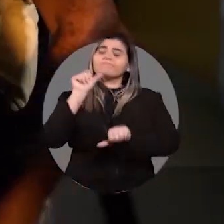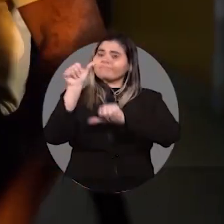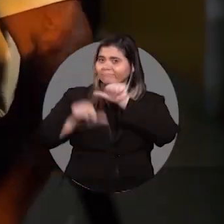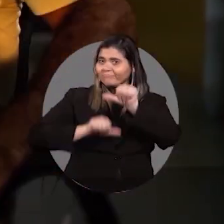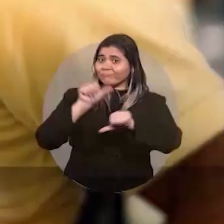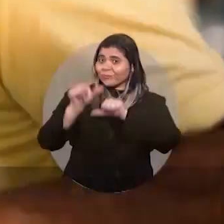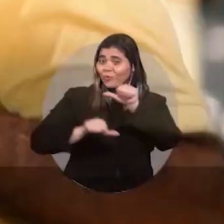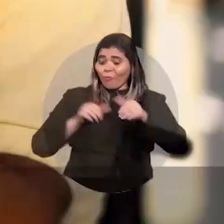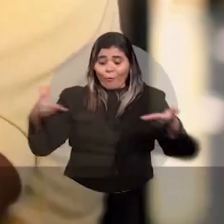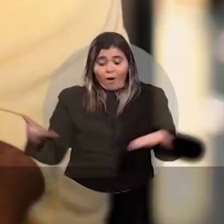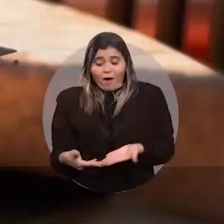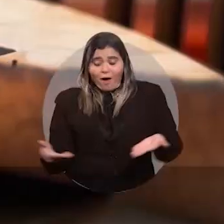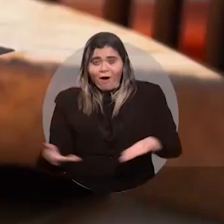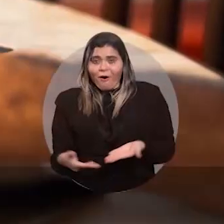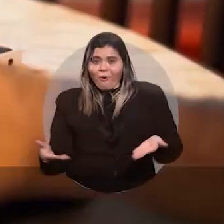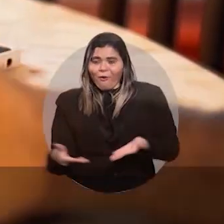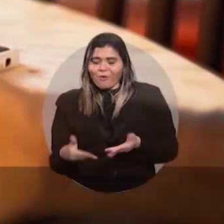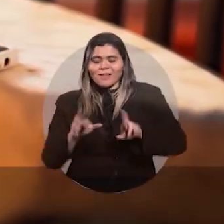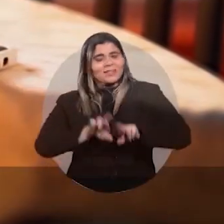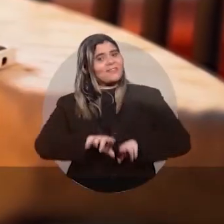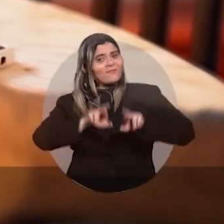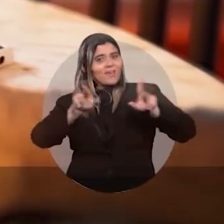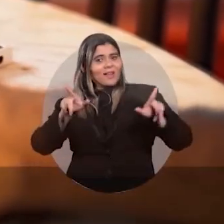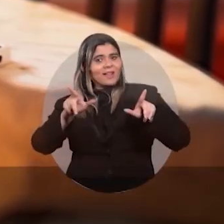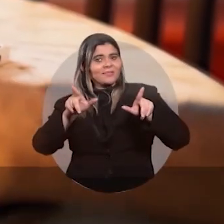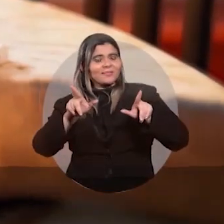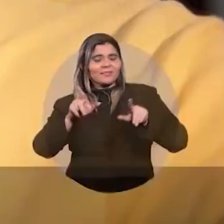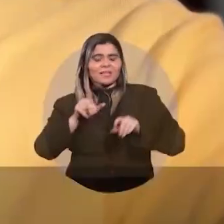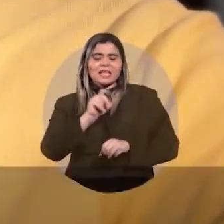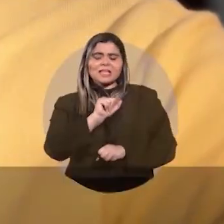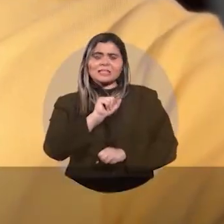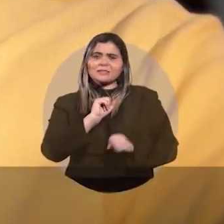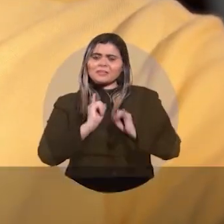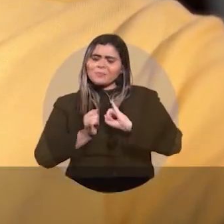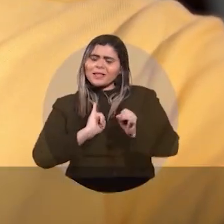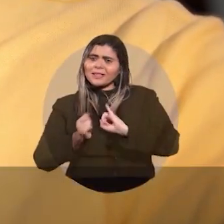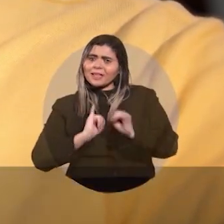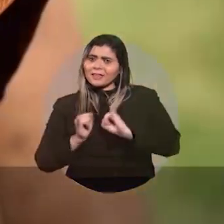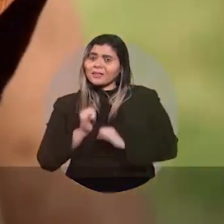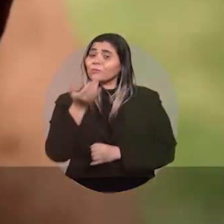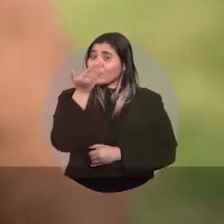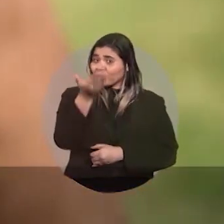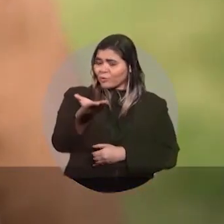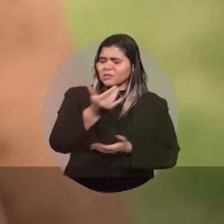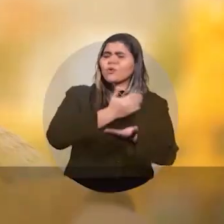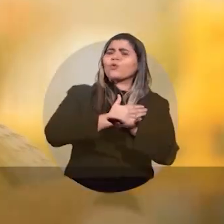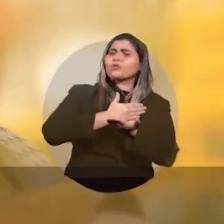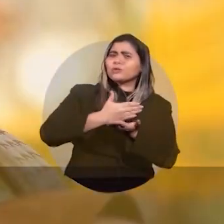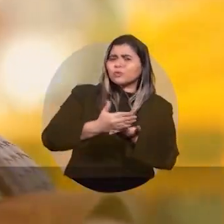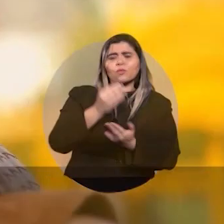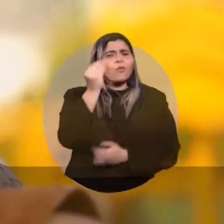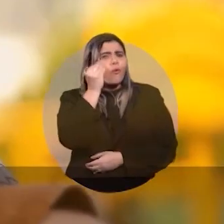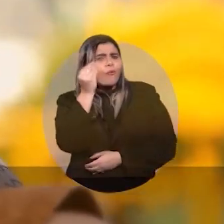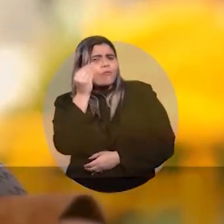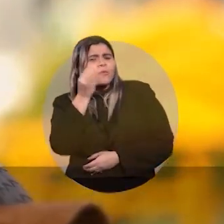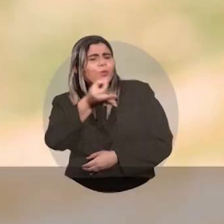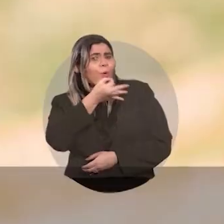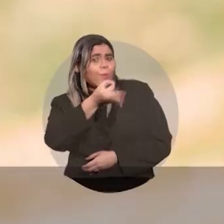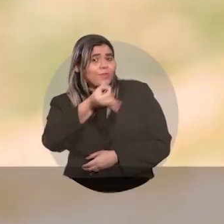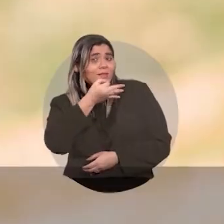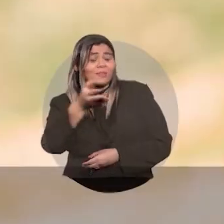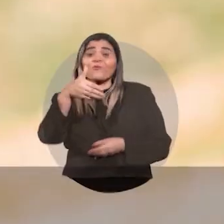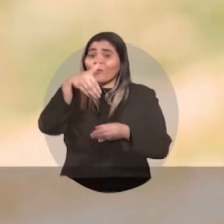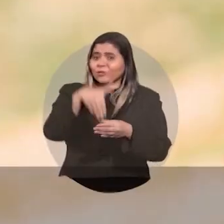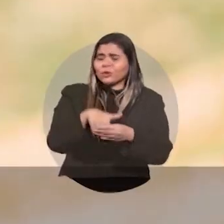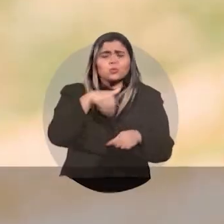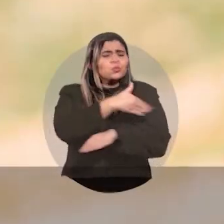o OD agora tem um novo formato. Será 100% virtual. Mas você continua participando, assistindo, opinando